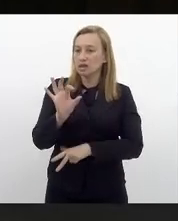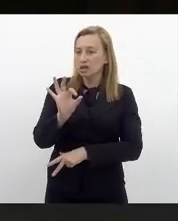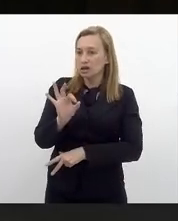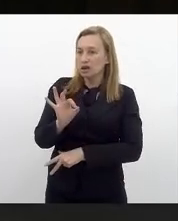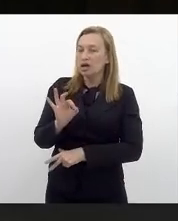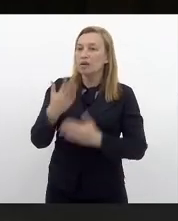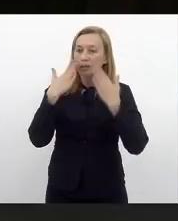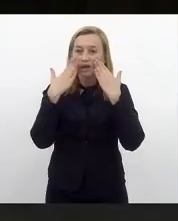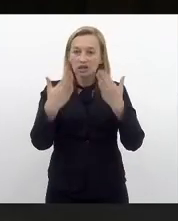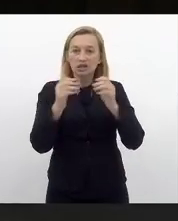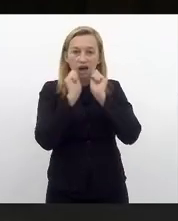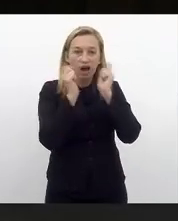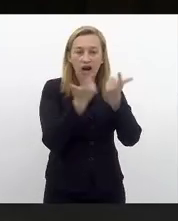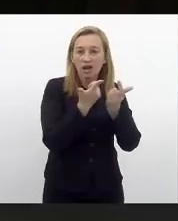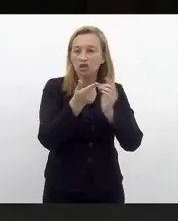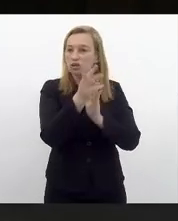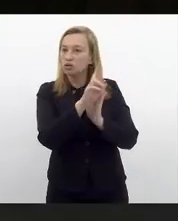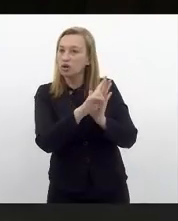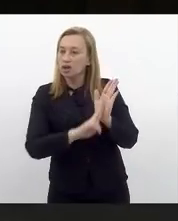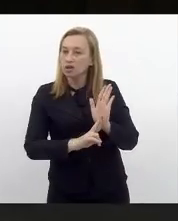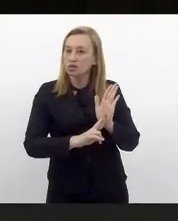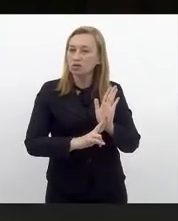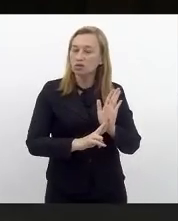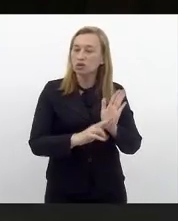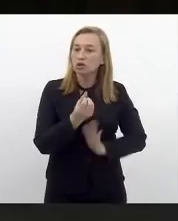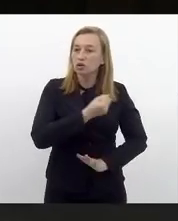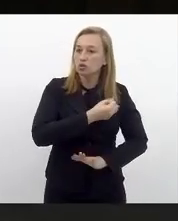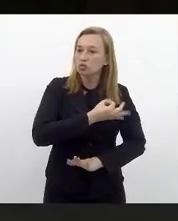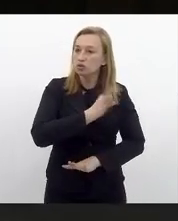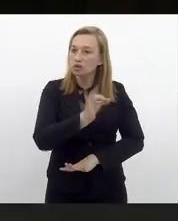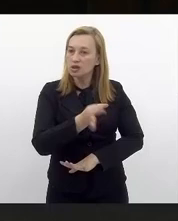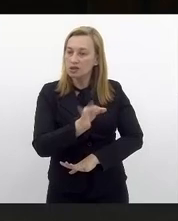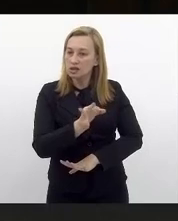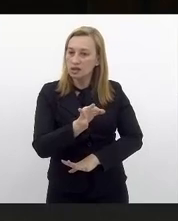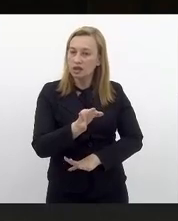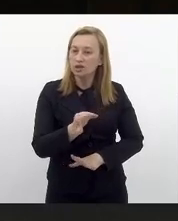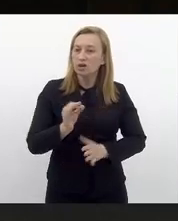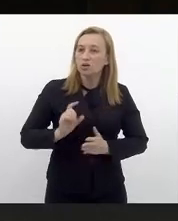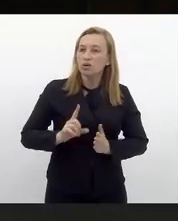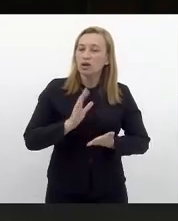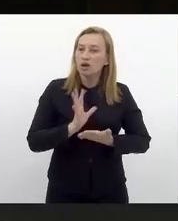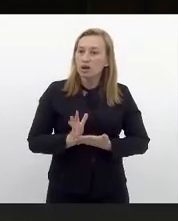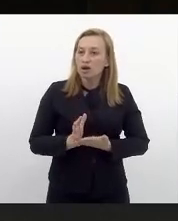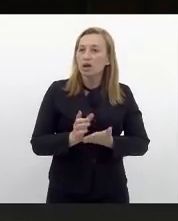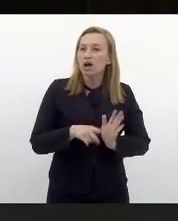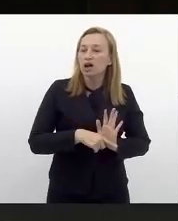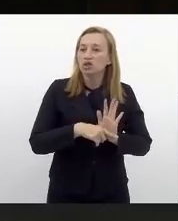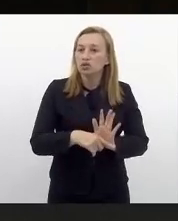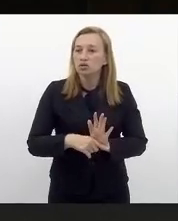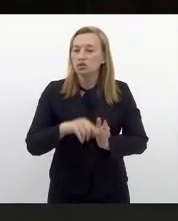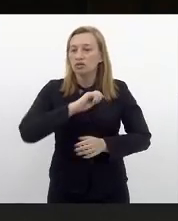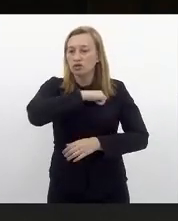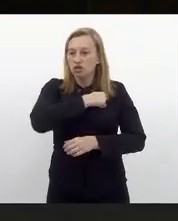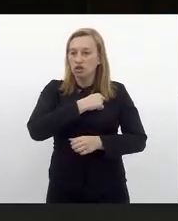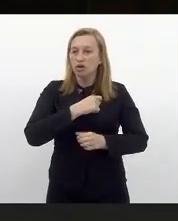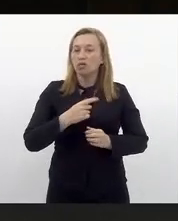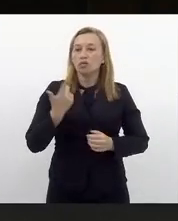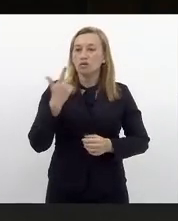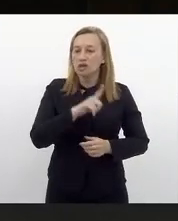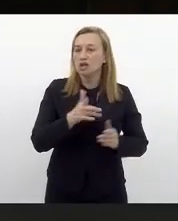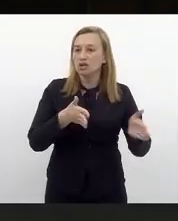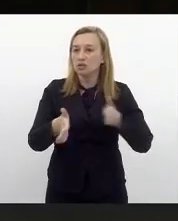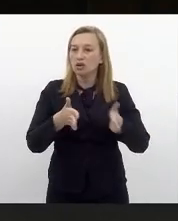apresentar a alerj relatório com dados pormenorizados sobre a recuperação fiscal alcançada no período